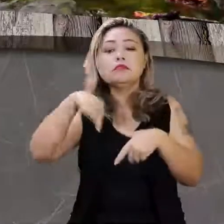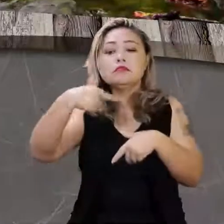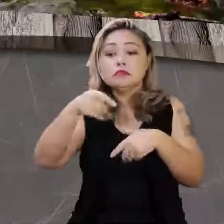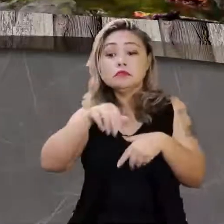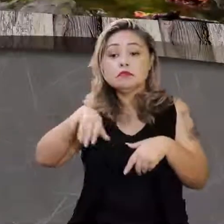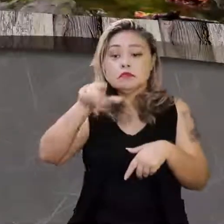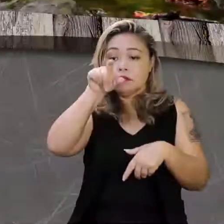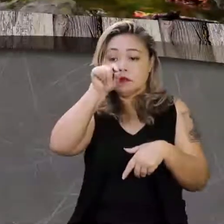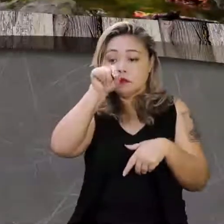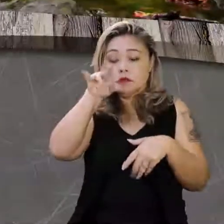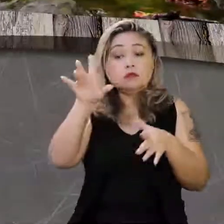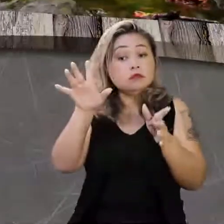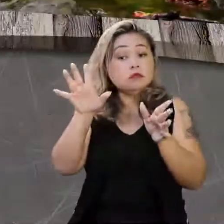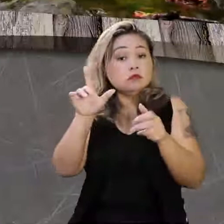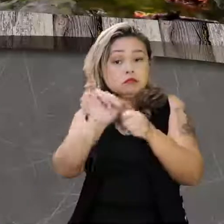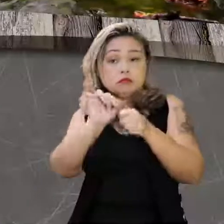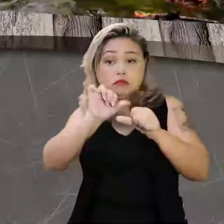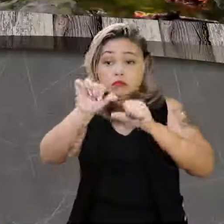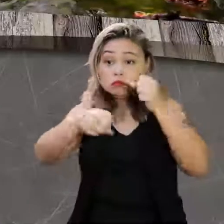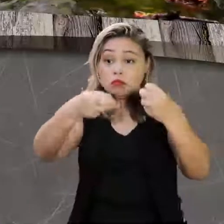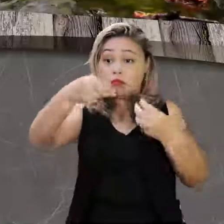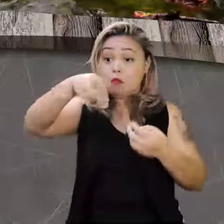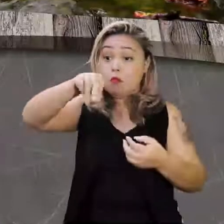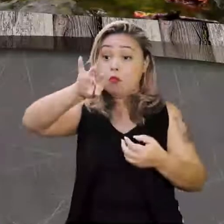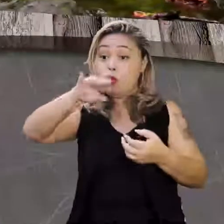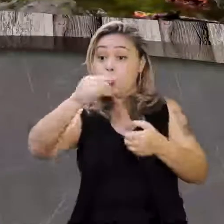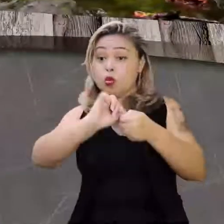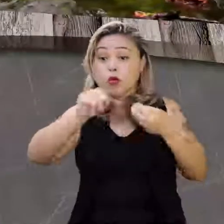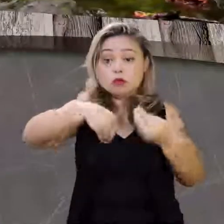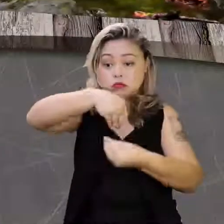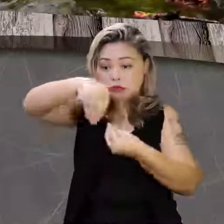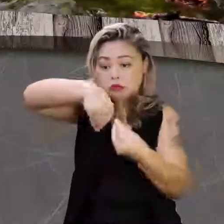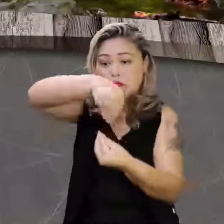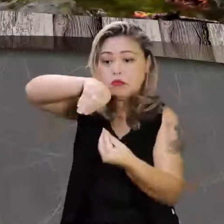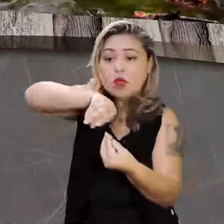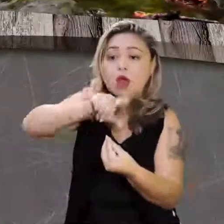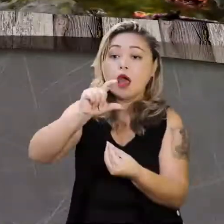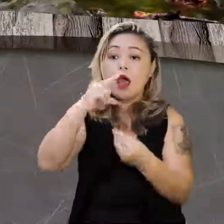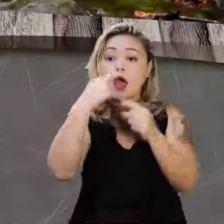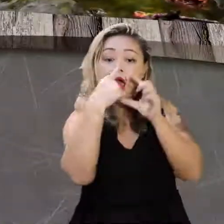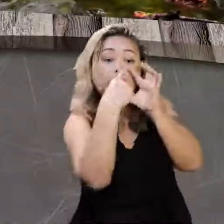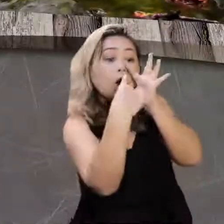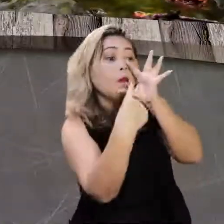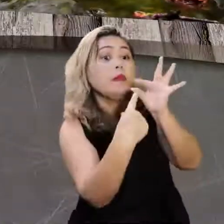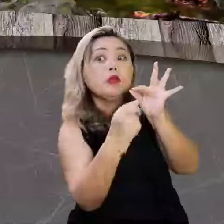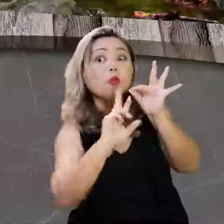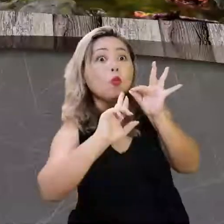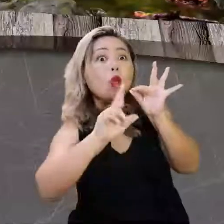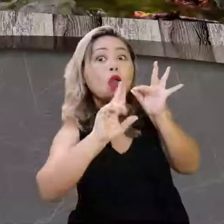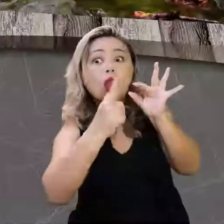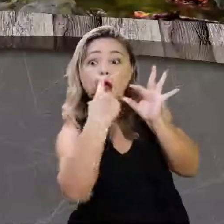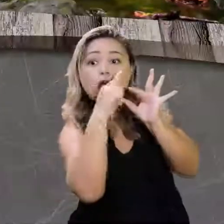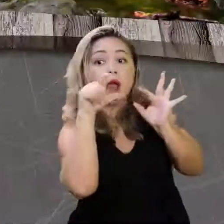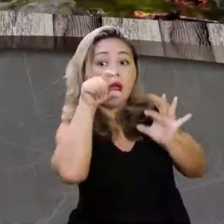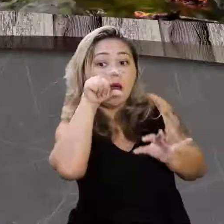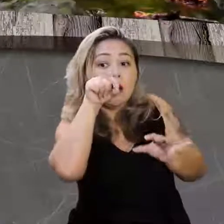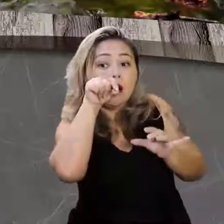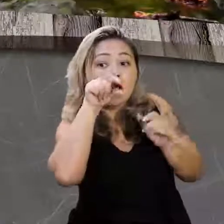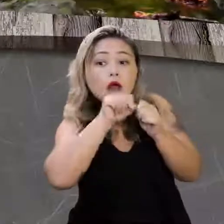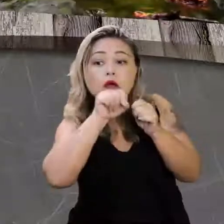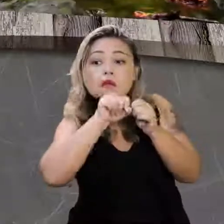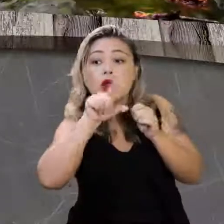nessa população, houve a mutação, tá? Aí surgiu aves com bicos diferentes, que